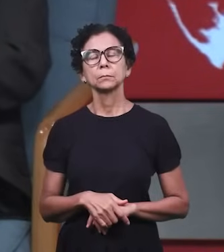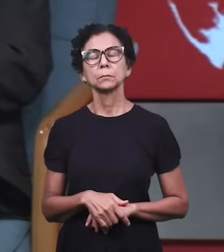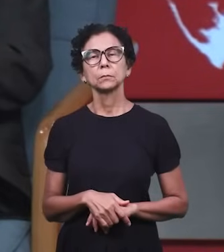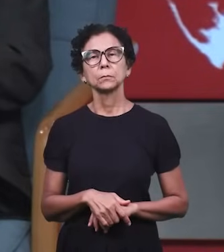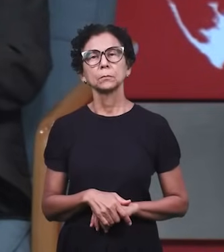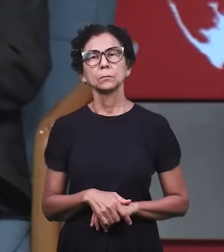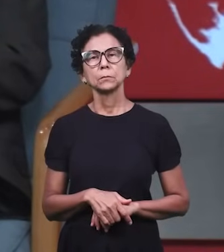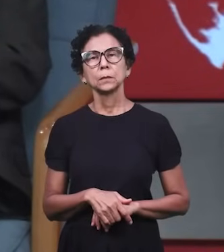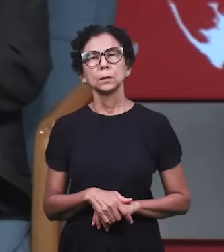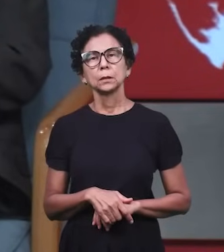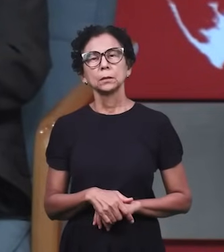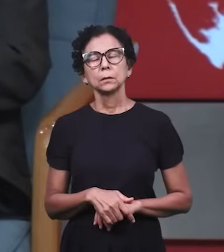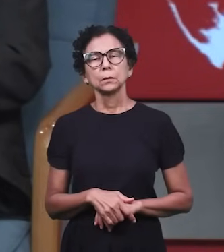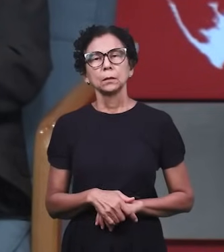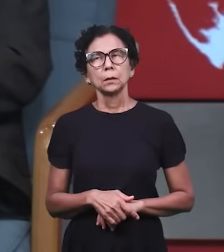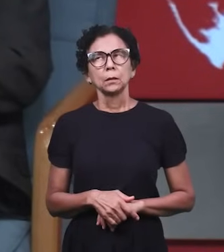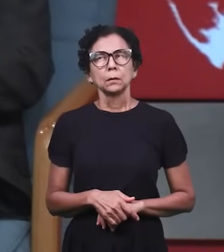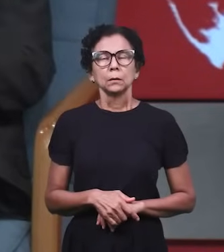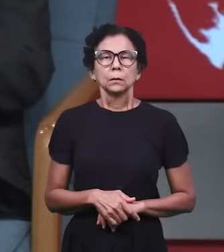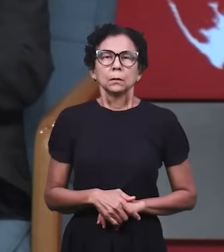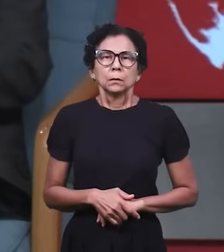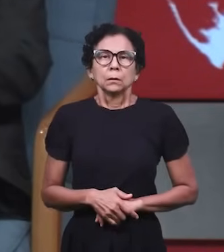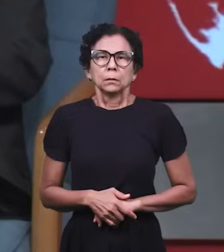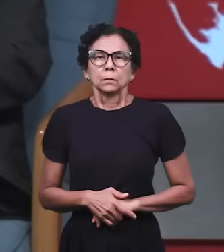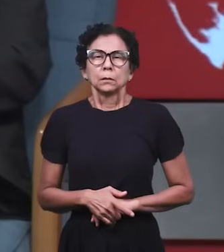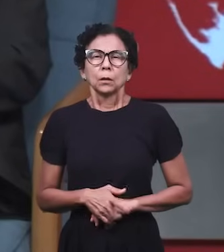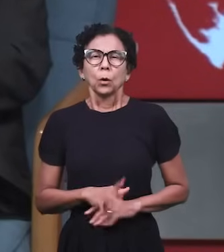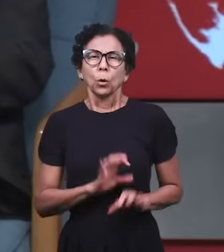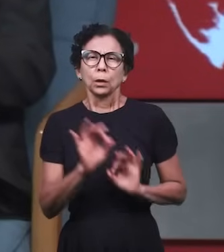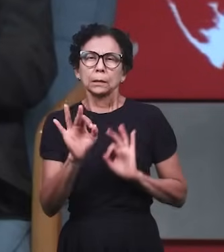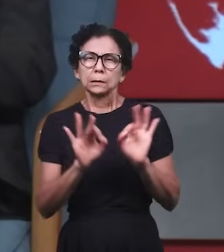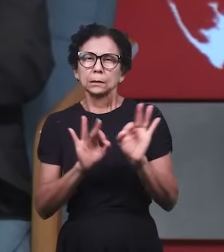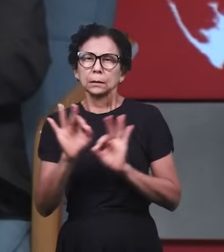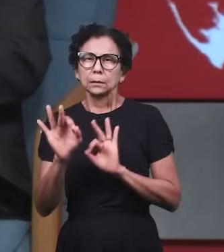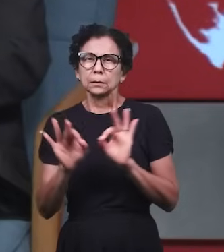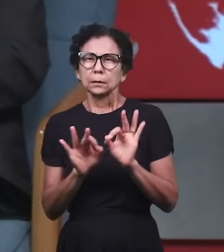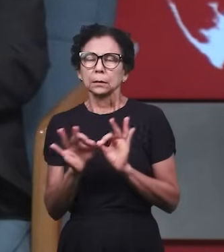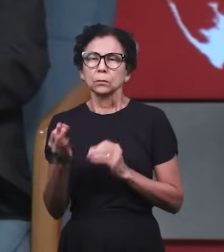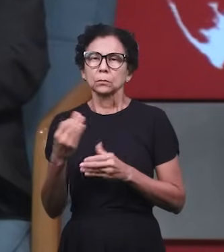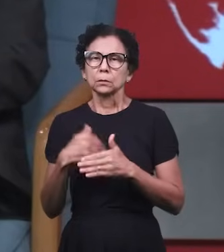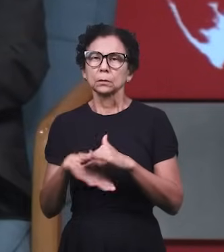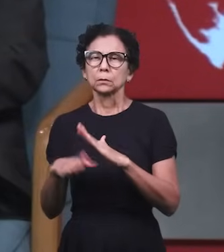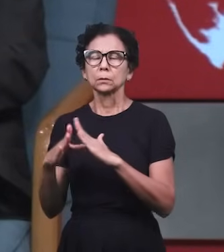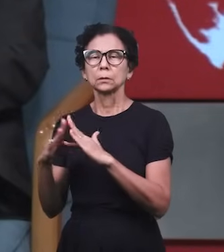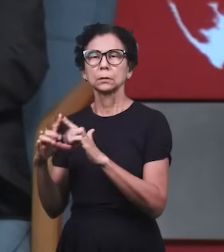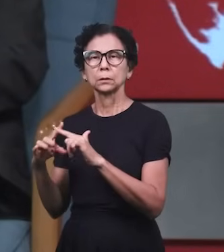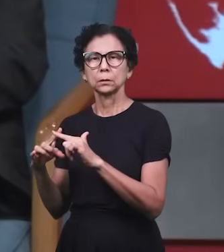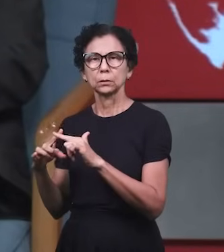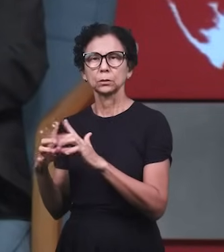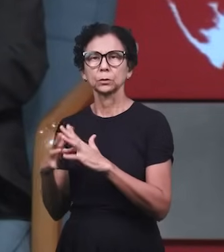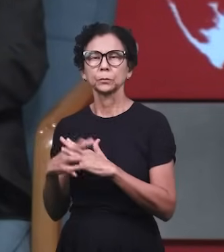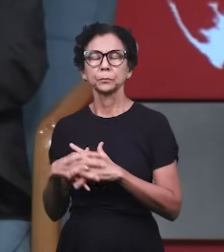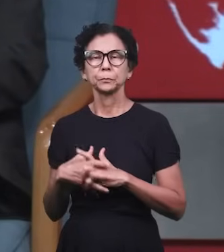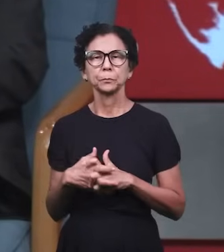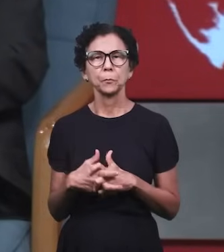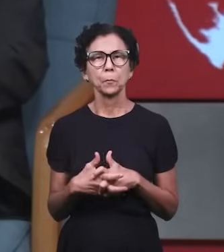a respeito do funcionamento, da forma como eles acontecem na igreja.